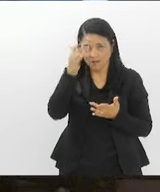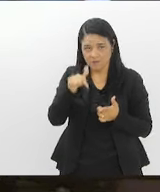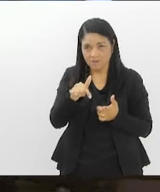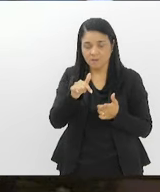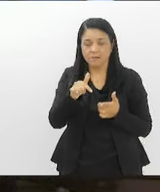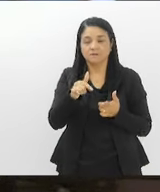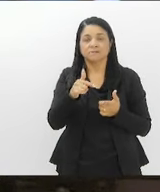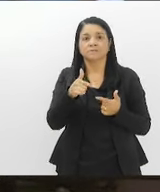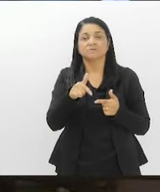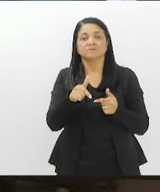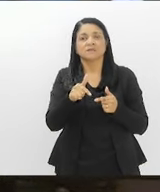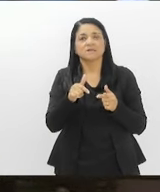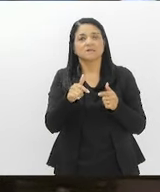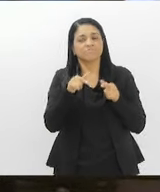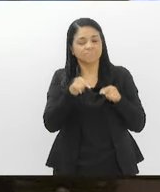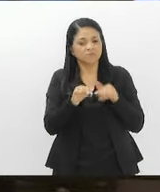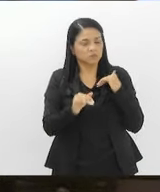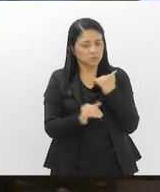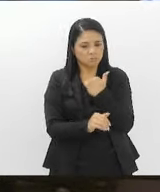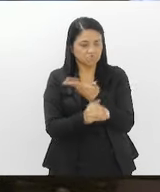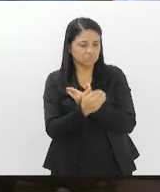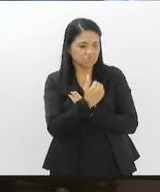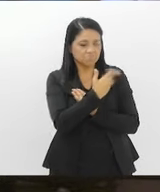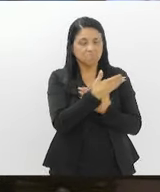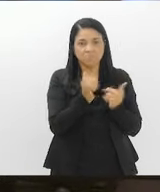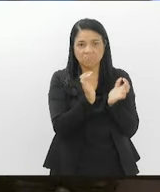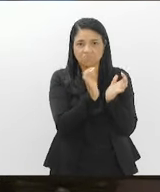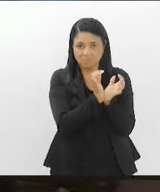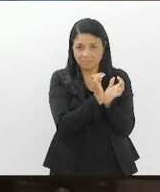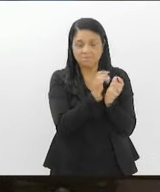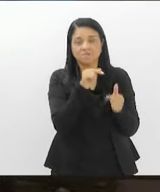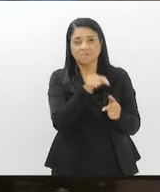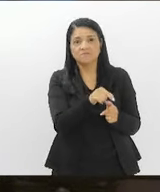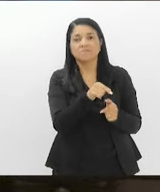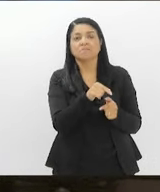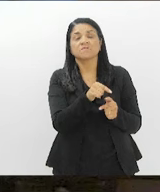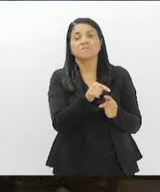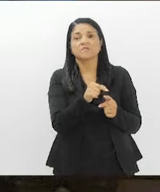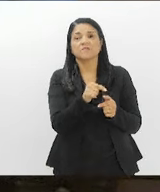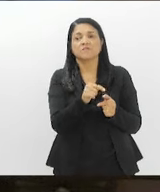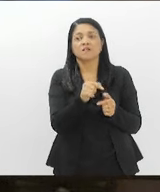abrilhantam essa marca que tem ficado cada vez mais